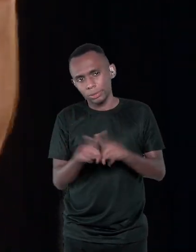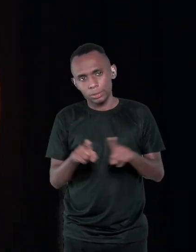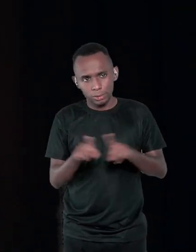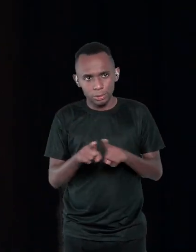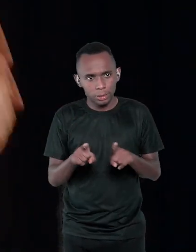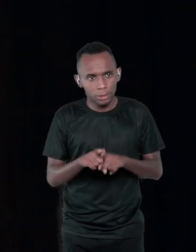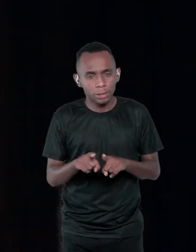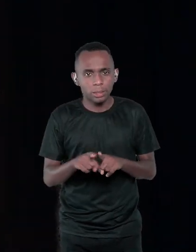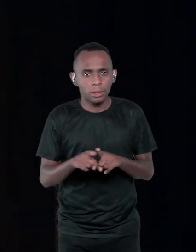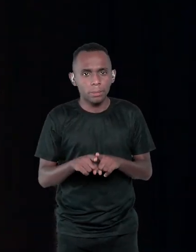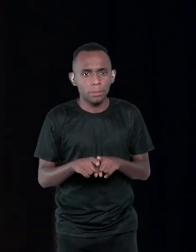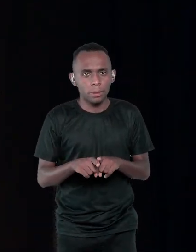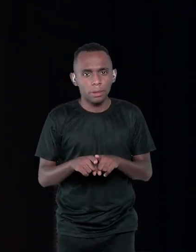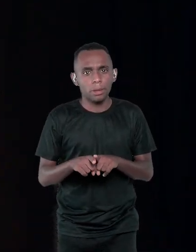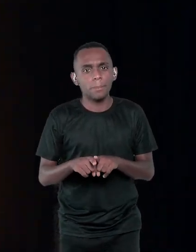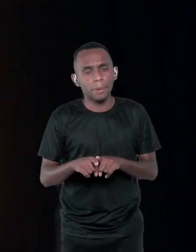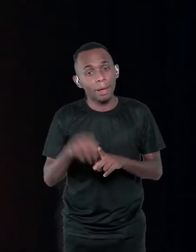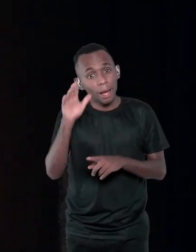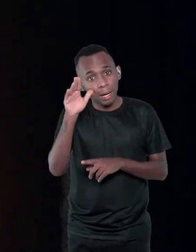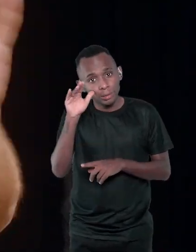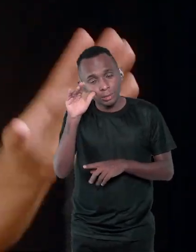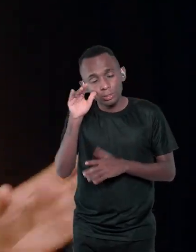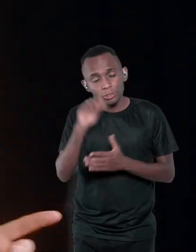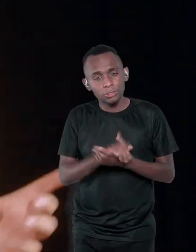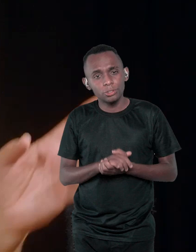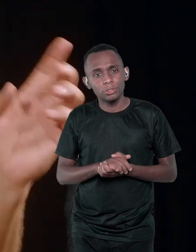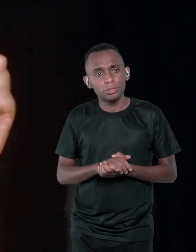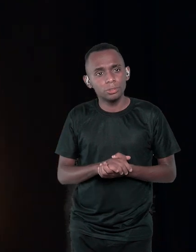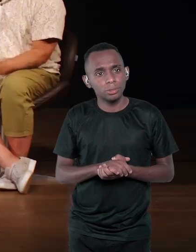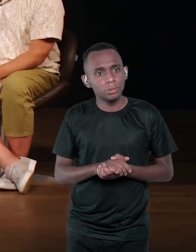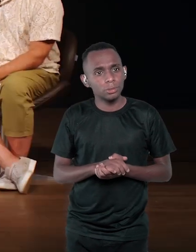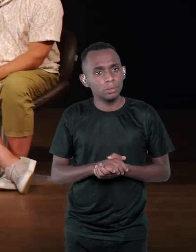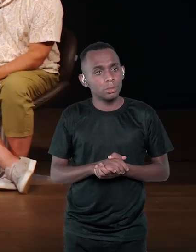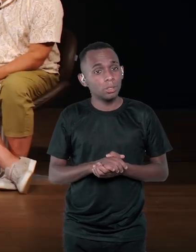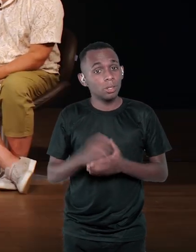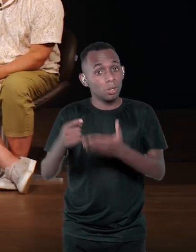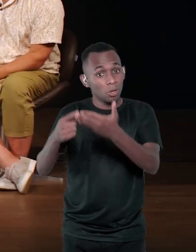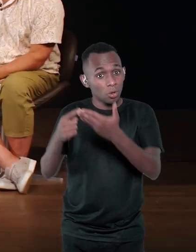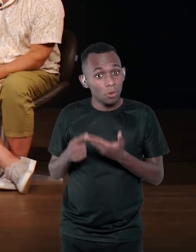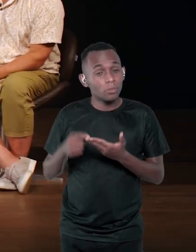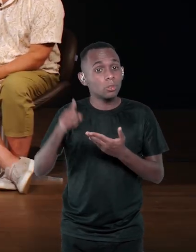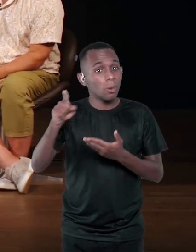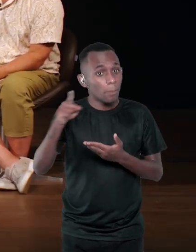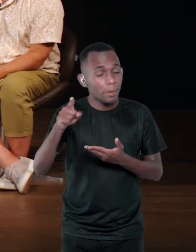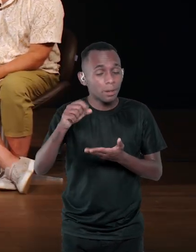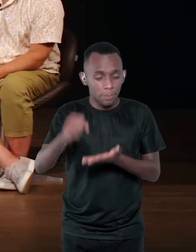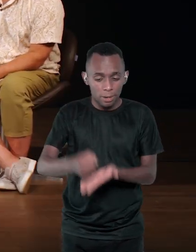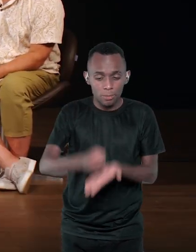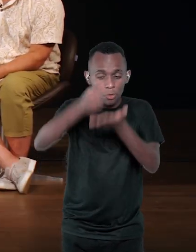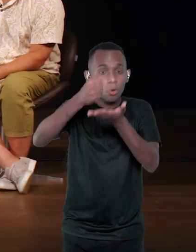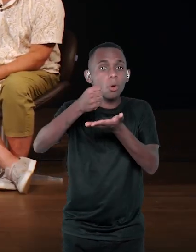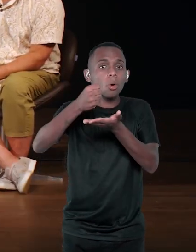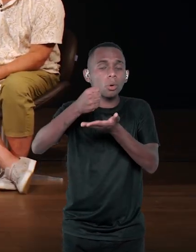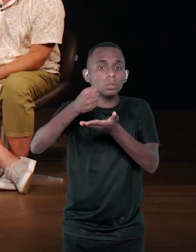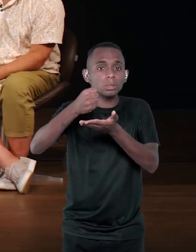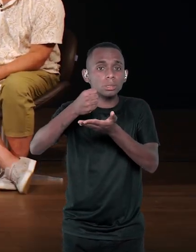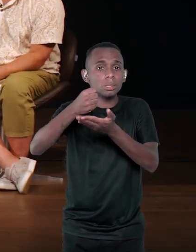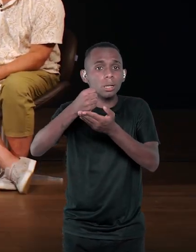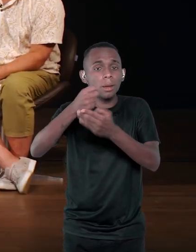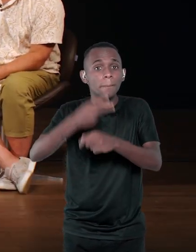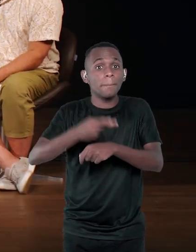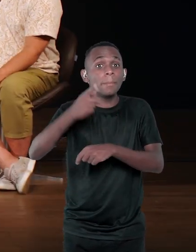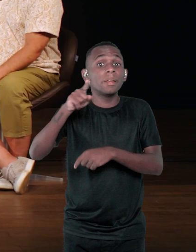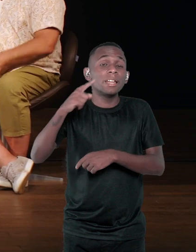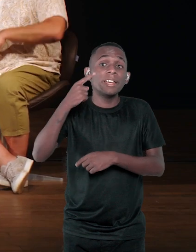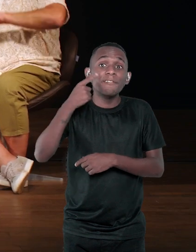assistir atrasadíssimo o Conto da Aya ontem, a 4ª temporada, mas enfim. O sujeito foi convidado para falar no Oscar, ele viu 10 filmes em 2